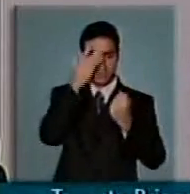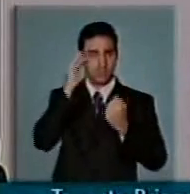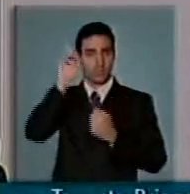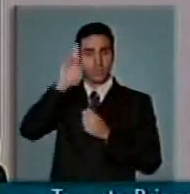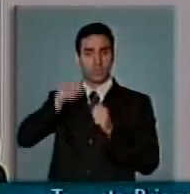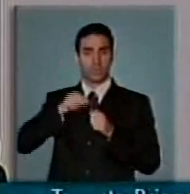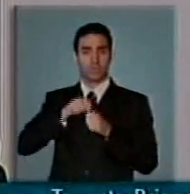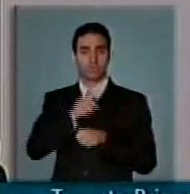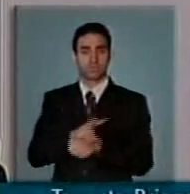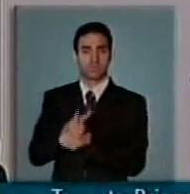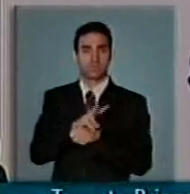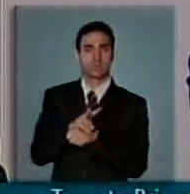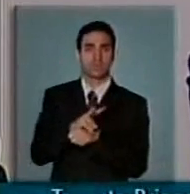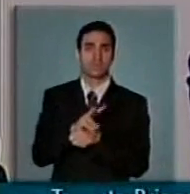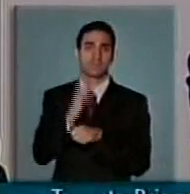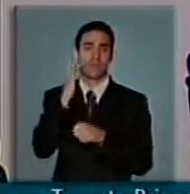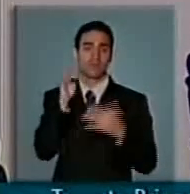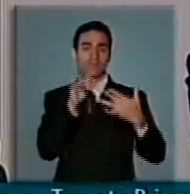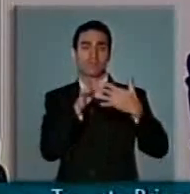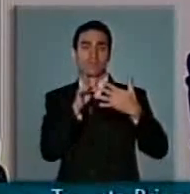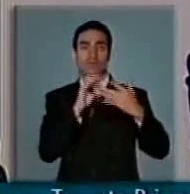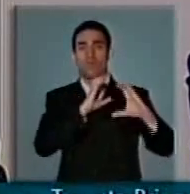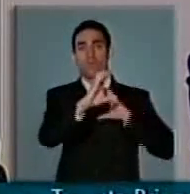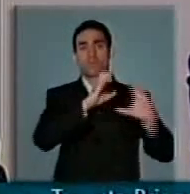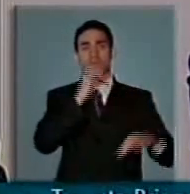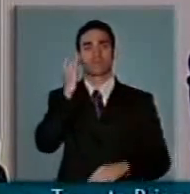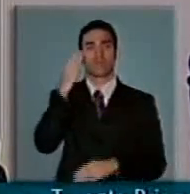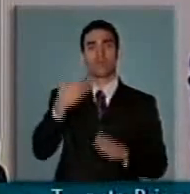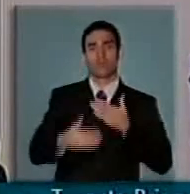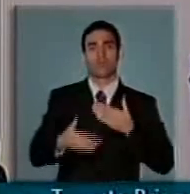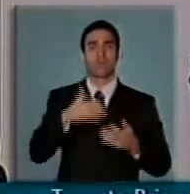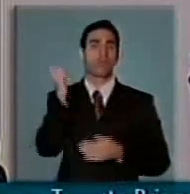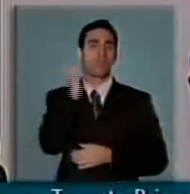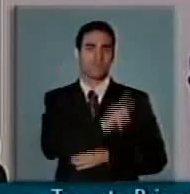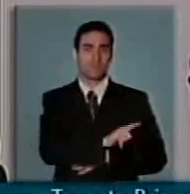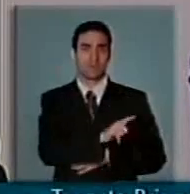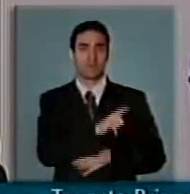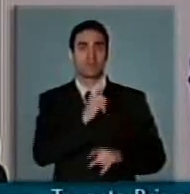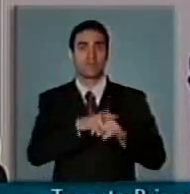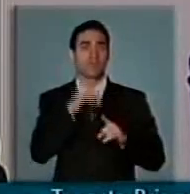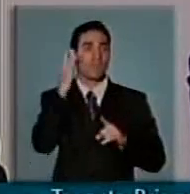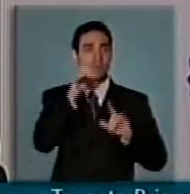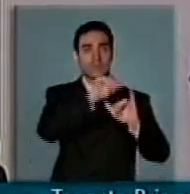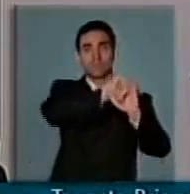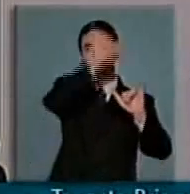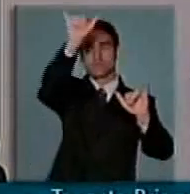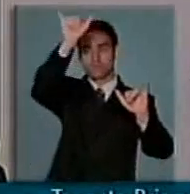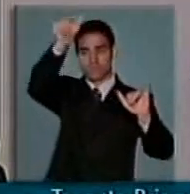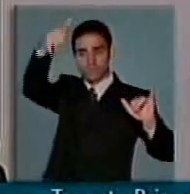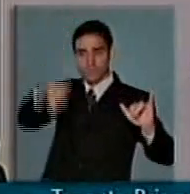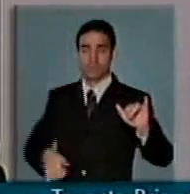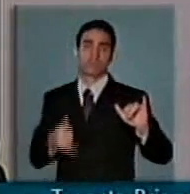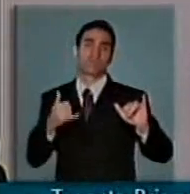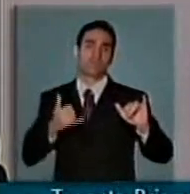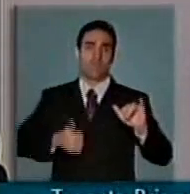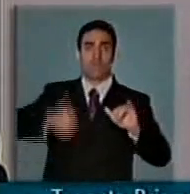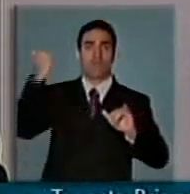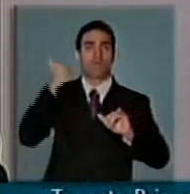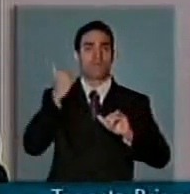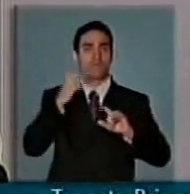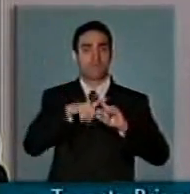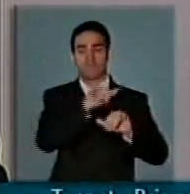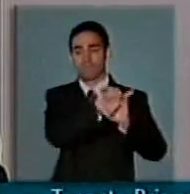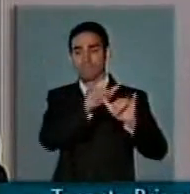fica estabelecida independente de qualquer outro meio, porque ela é feita via satélite. Essa já é uma